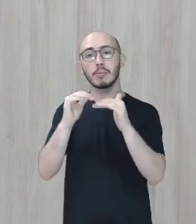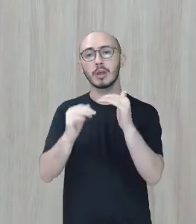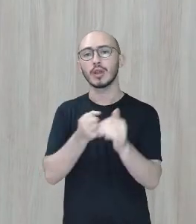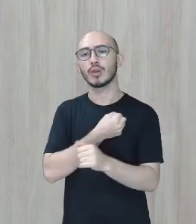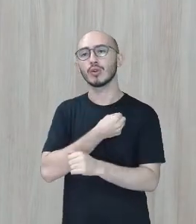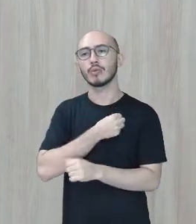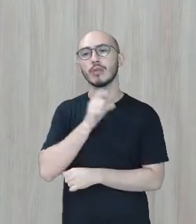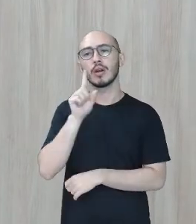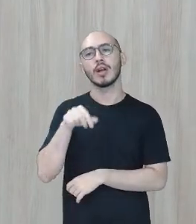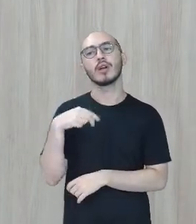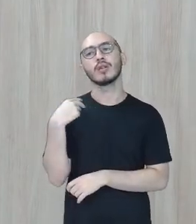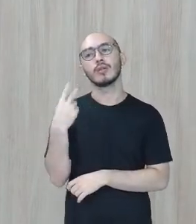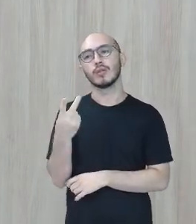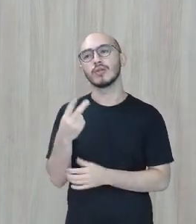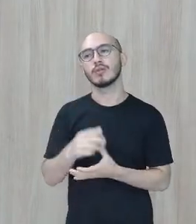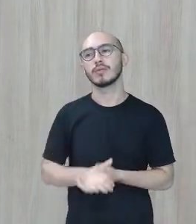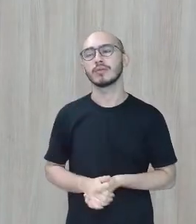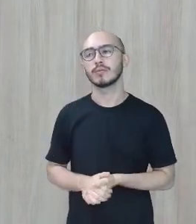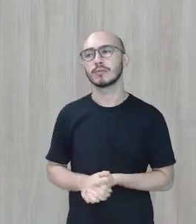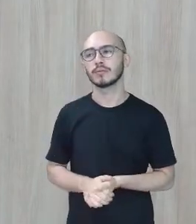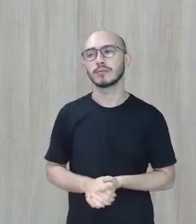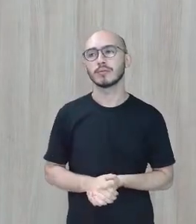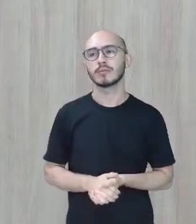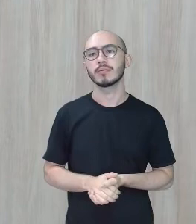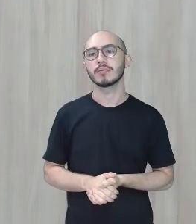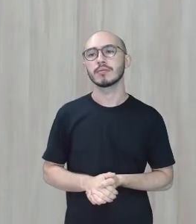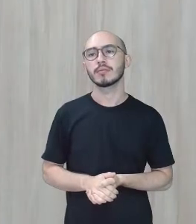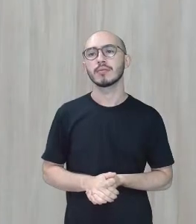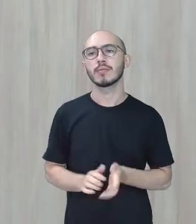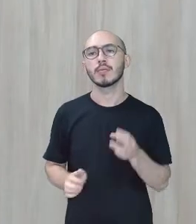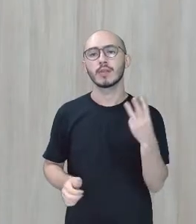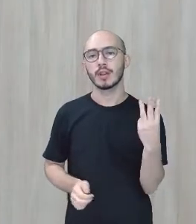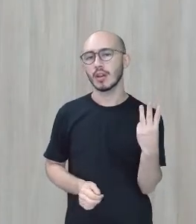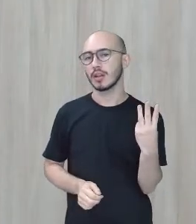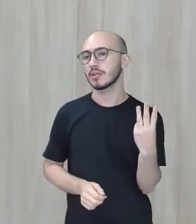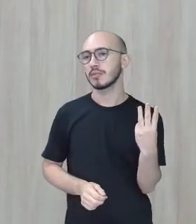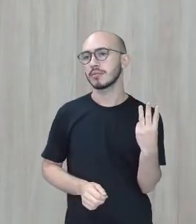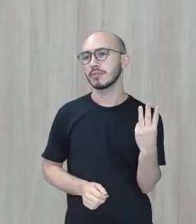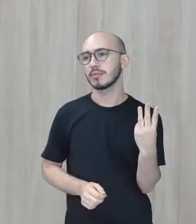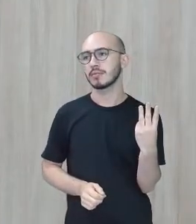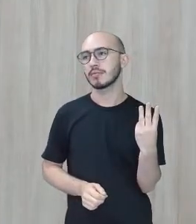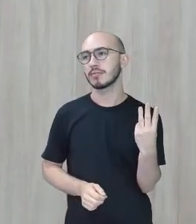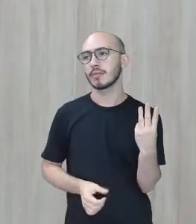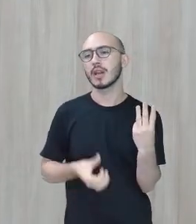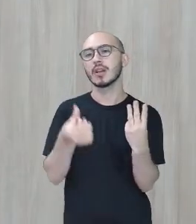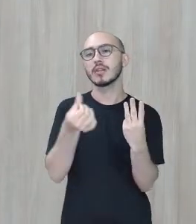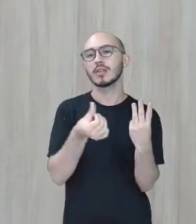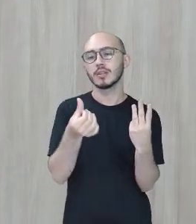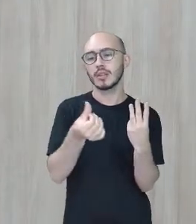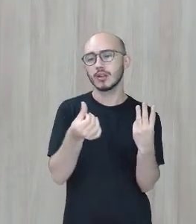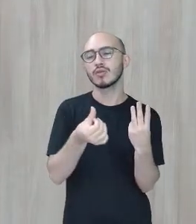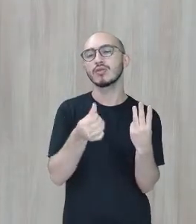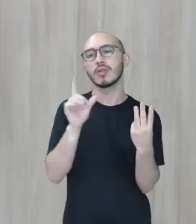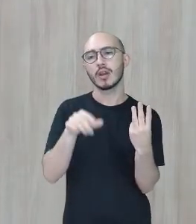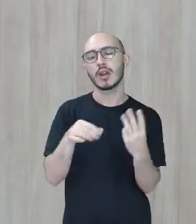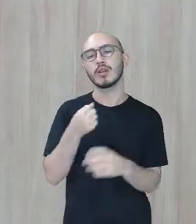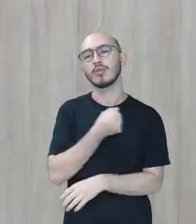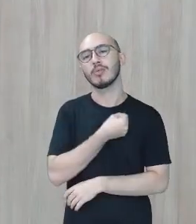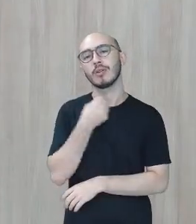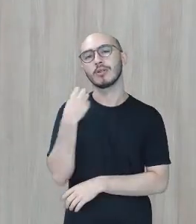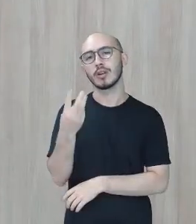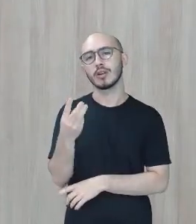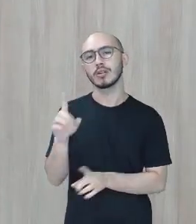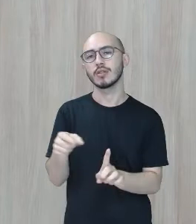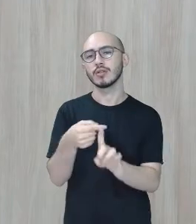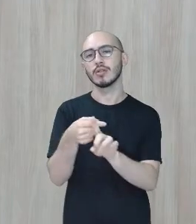2 aí no teu valor. O próximo número a aparecer é o 3. Então, o sexto menor número, ele é o 3. Então, você